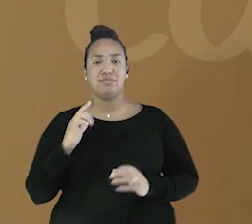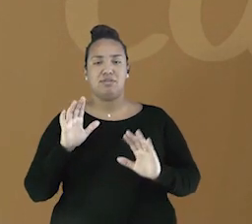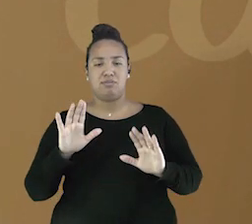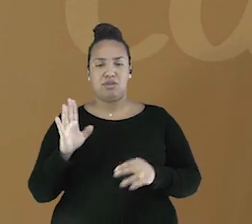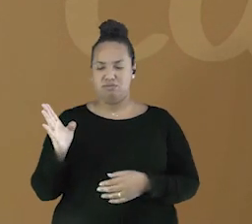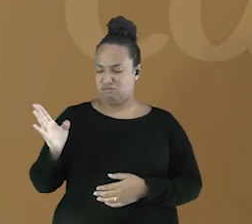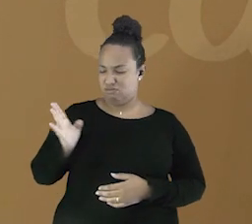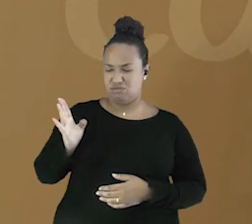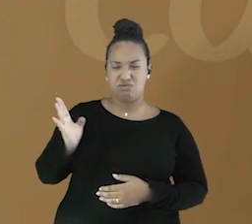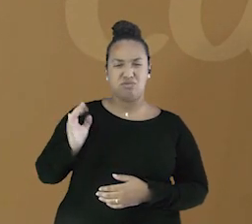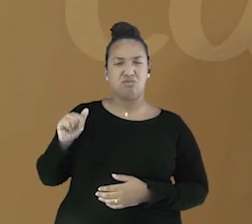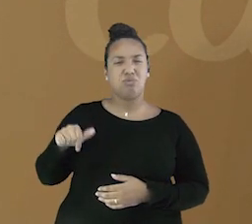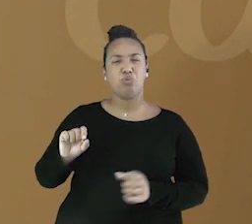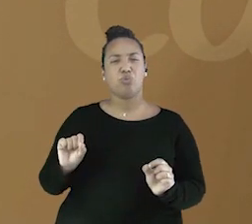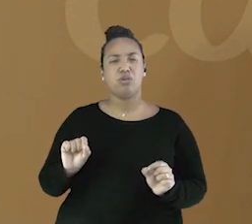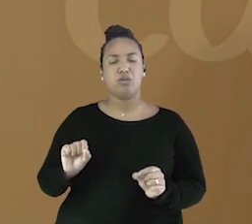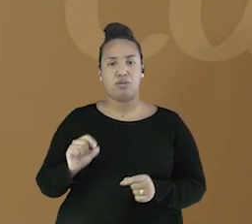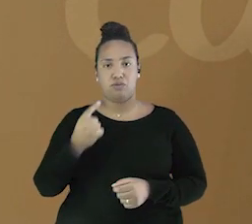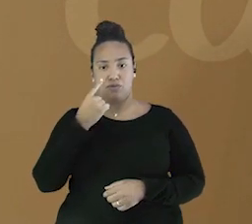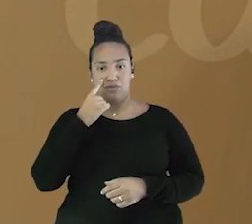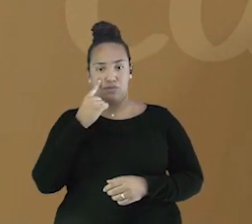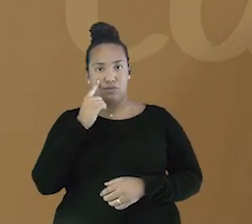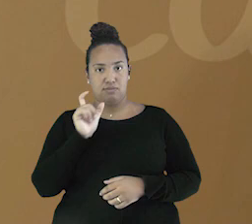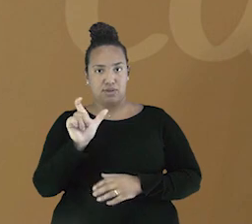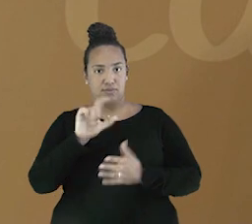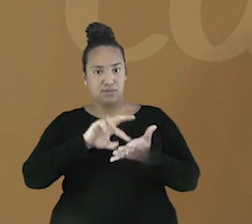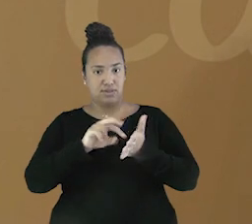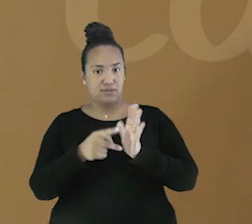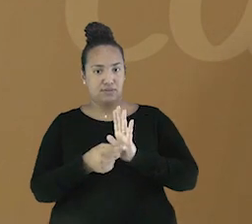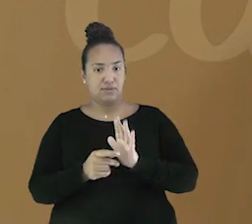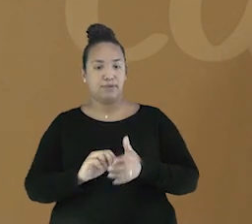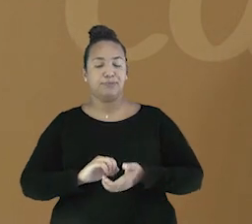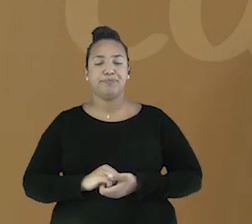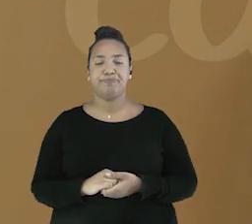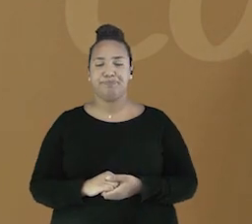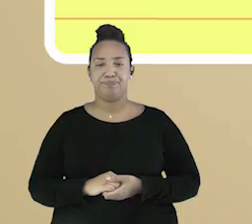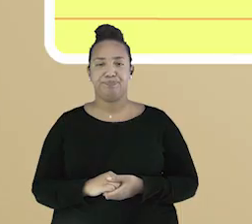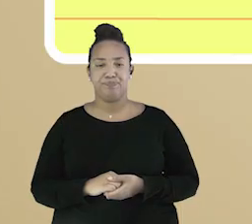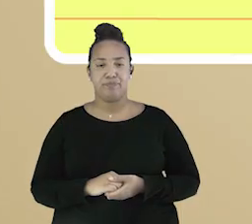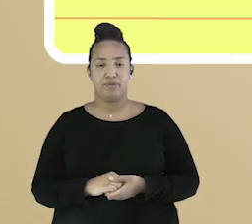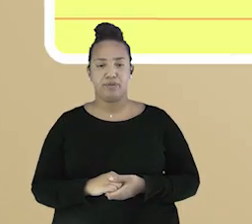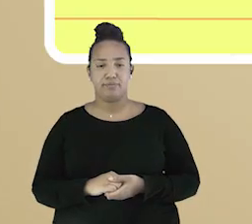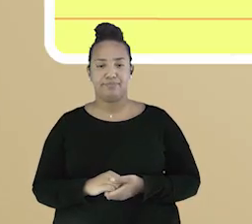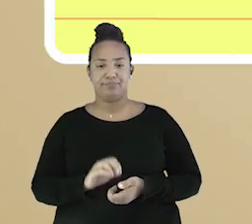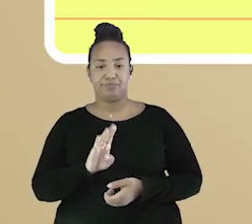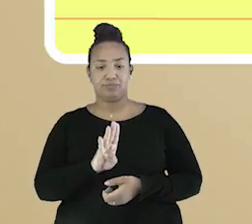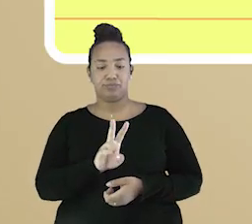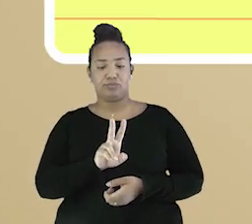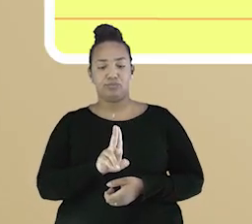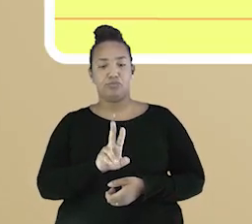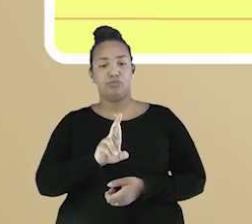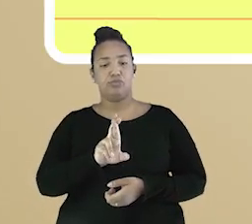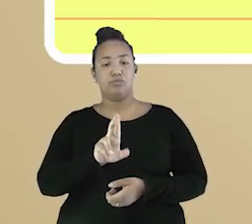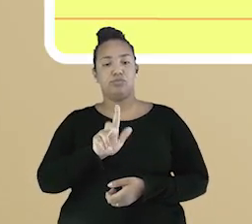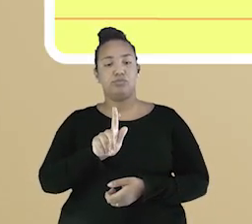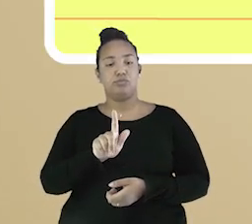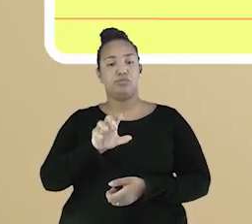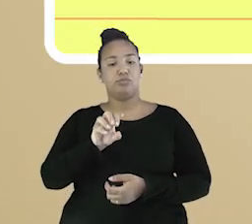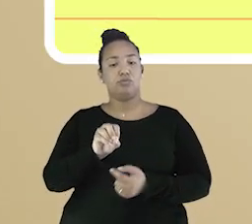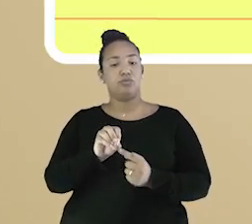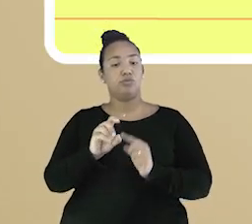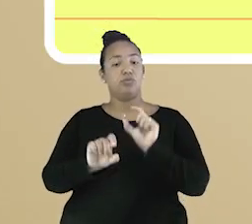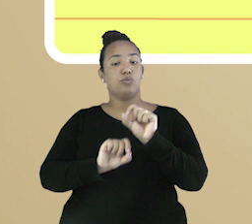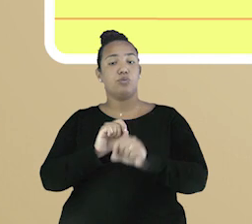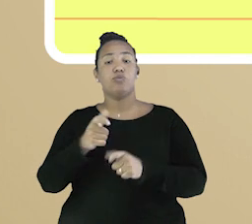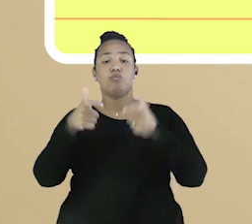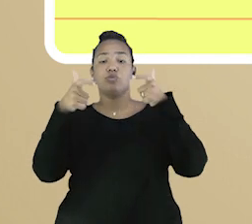que são burgos ou burgueses? Vamos ver o significado dessas palavras? Referente ao burgo, era a